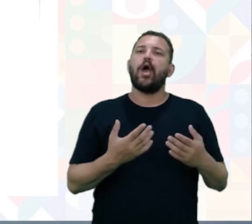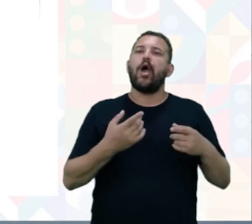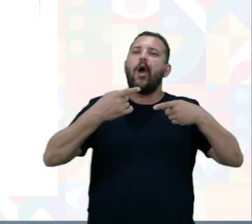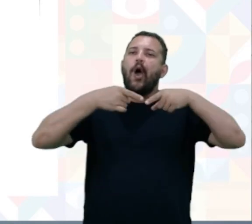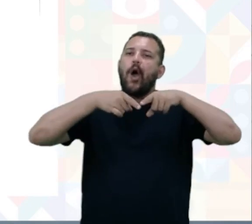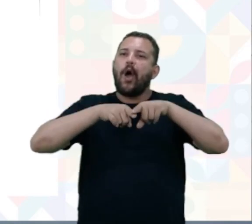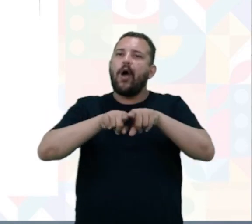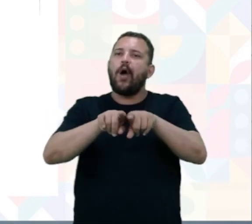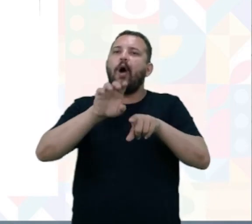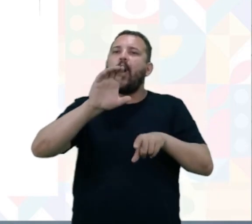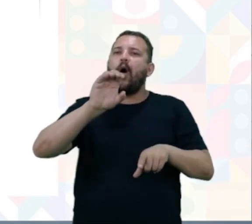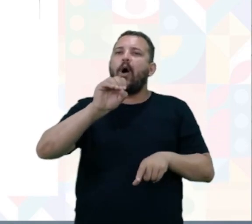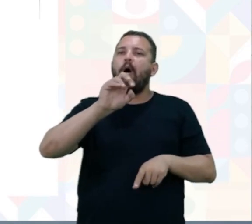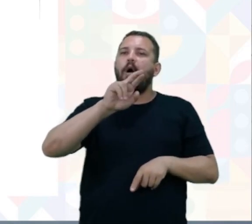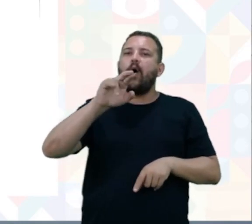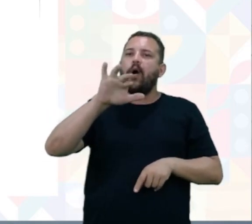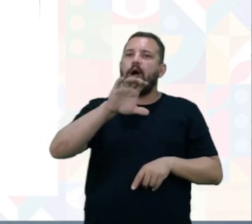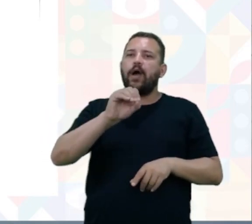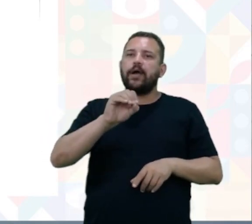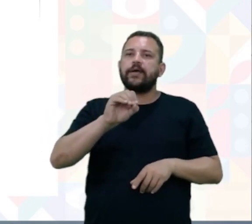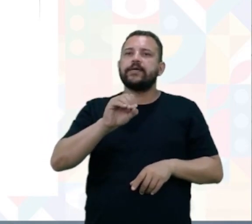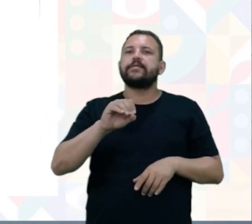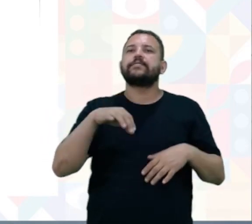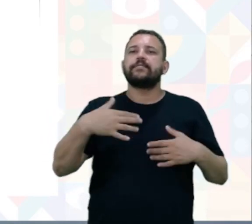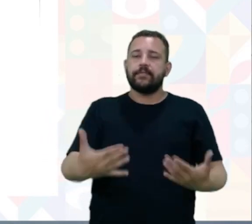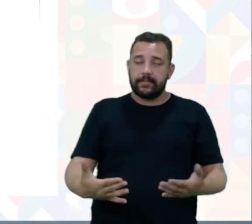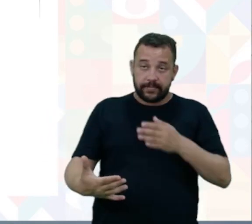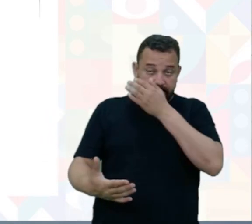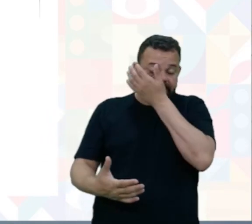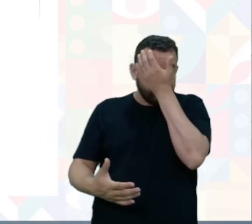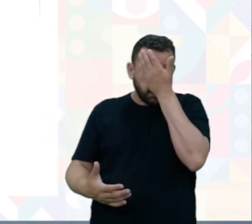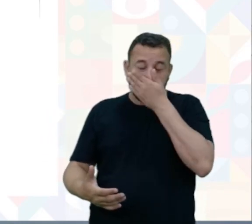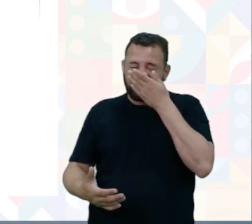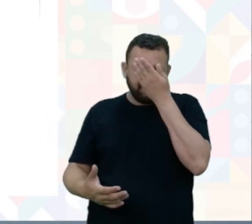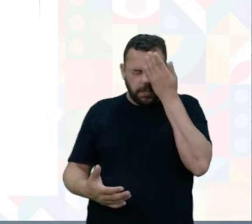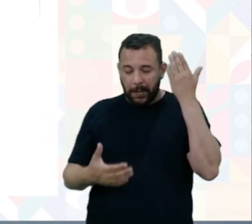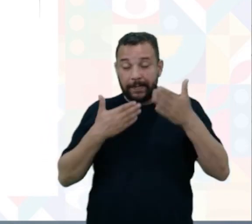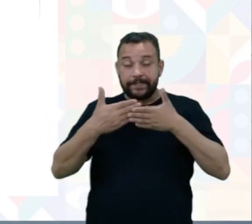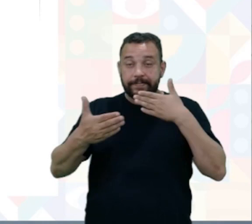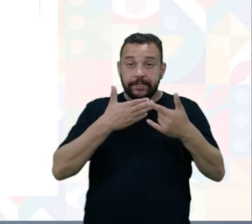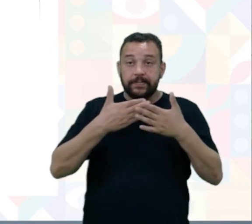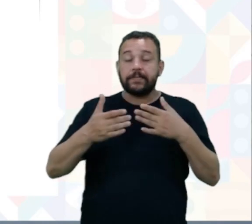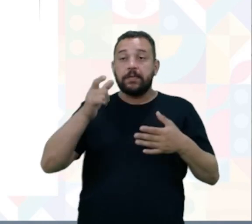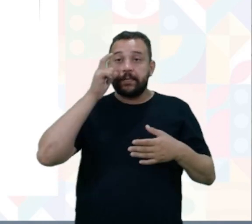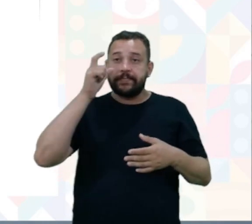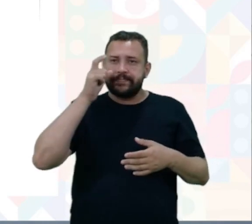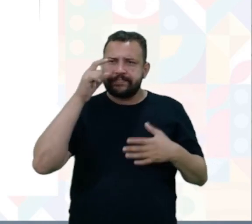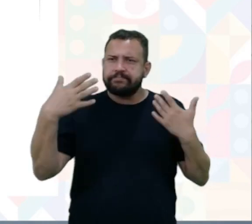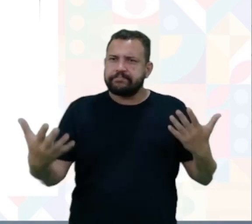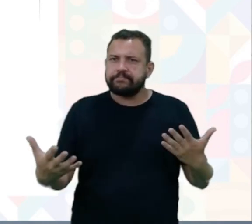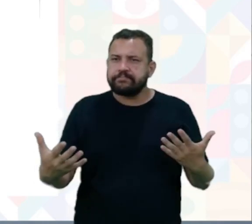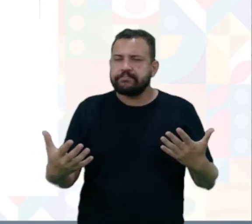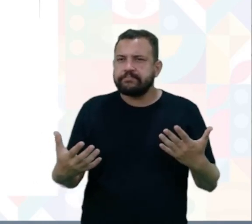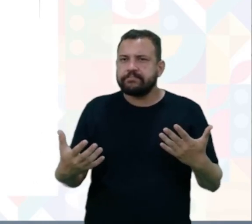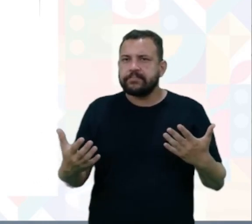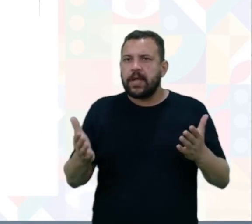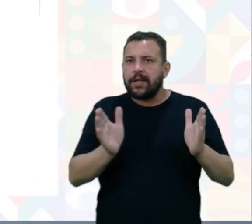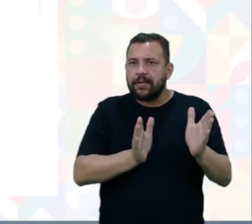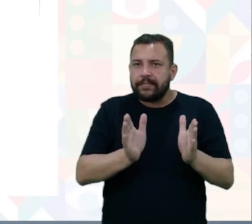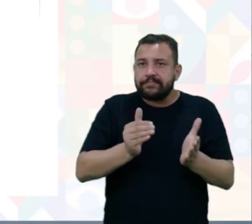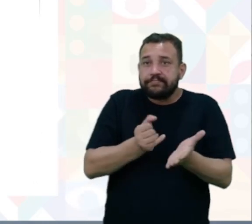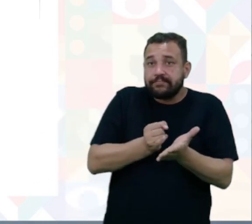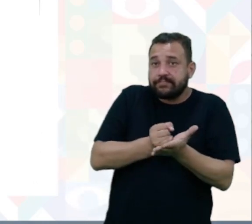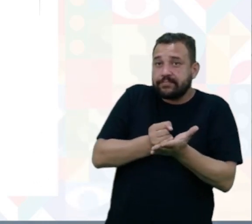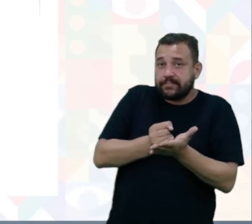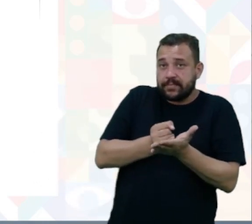é a modalidade da licitação entre qualquer interessado que na fase inicial